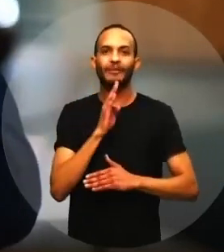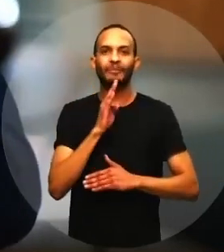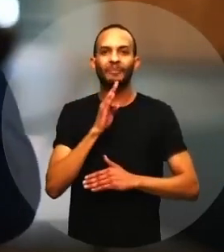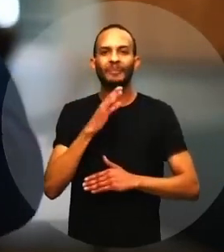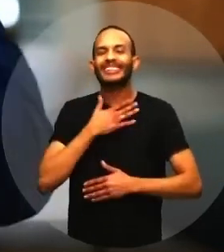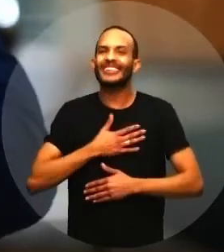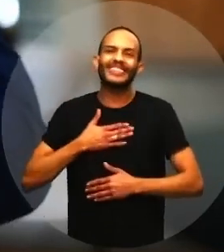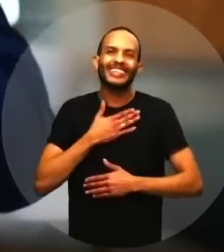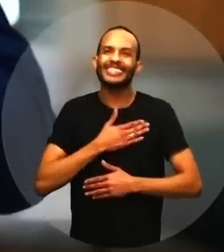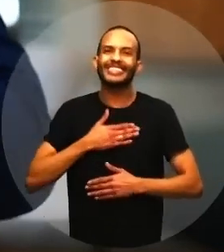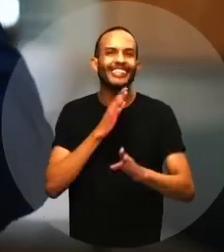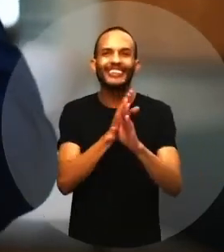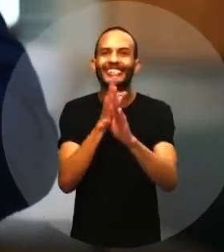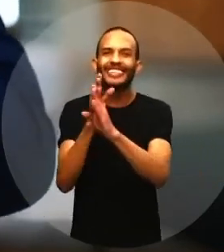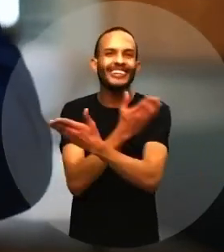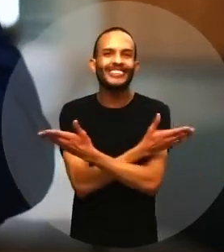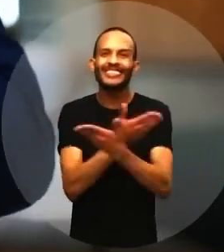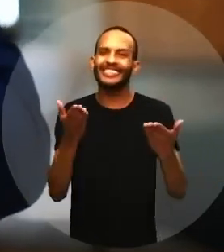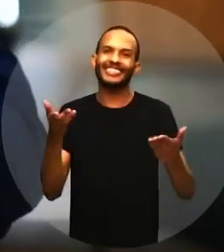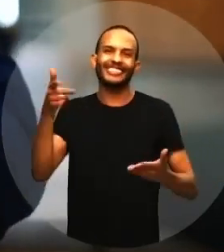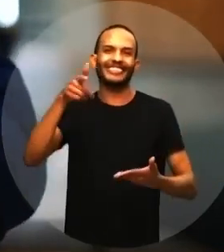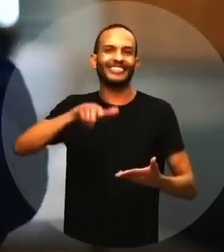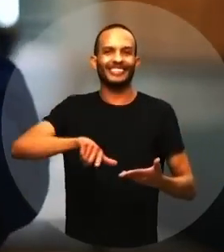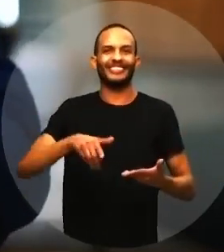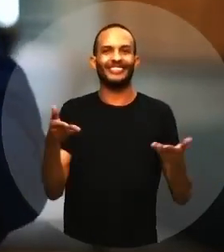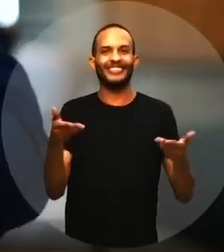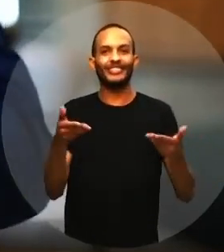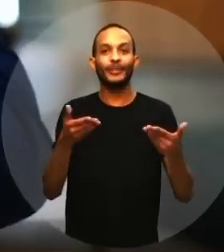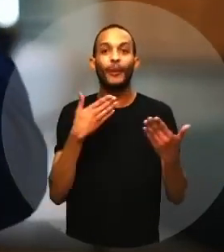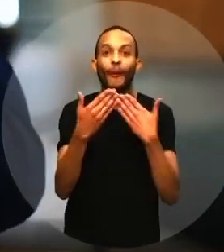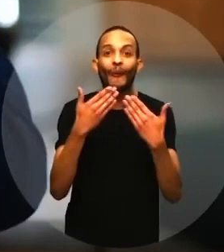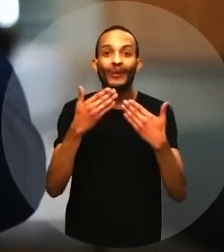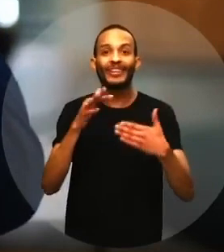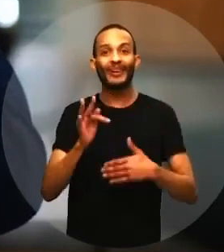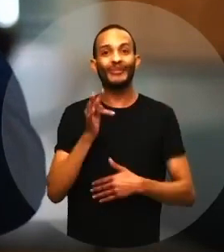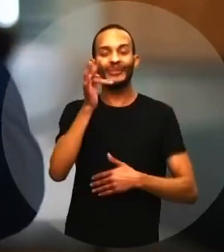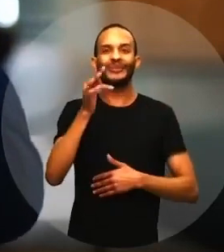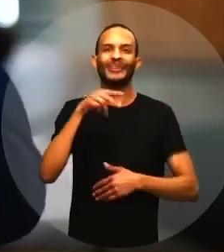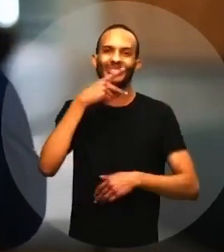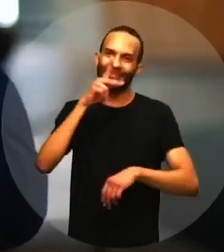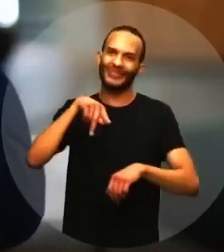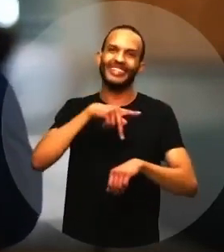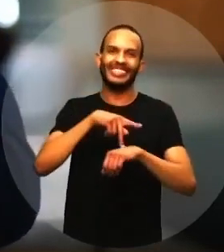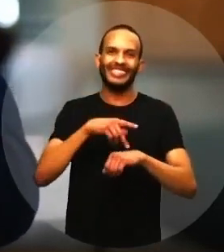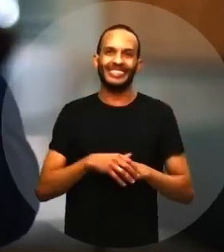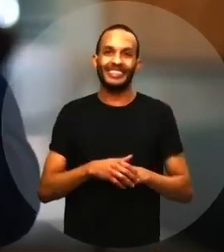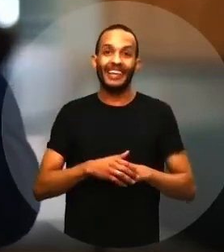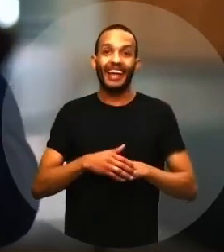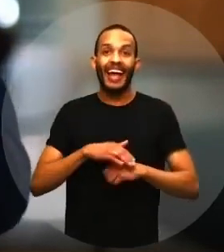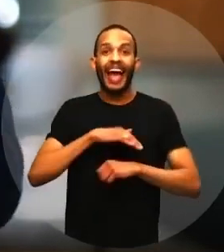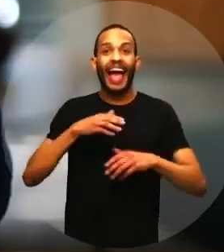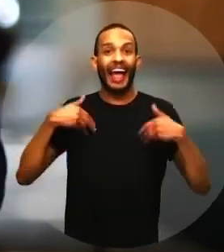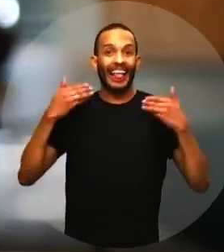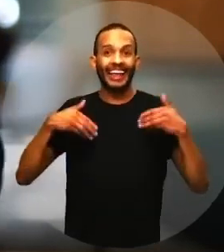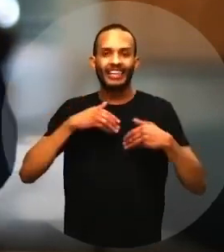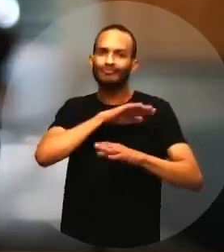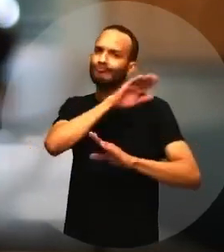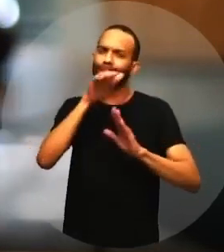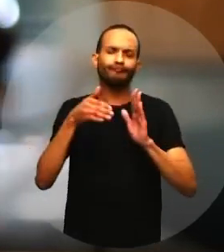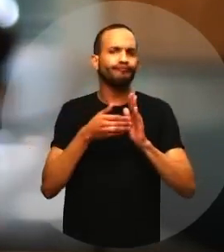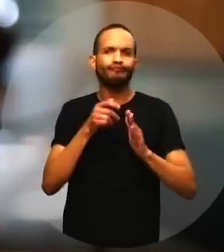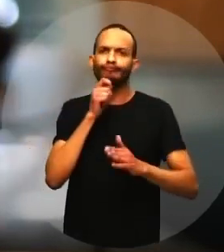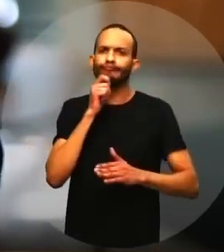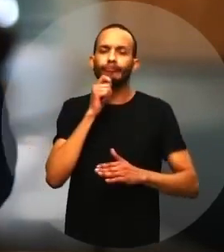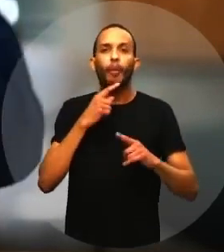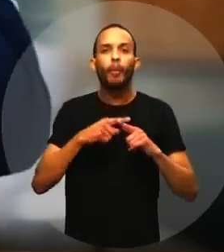Brasil é um grande prazer reencontrar você que para conversar sobre o futuro do nosso país alegria não